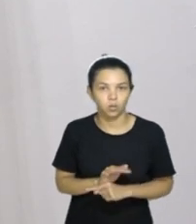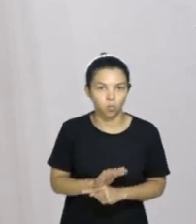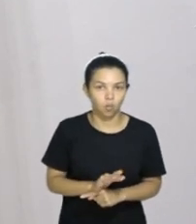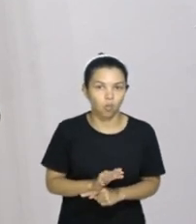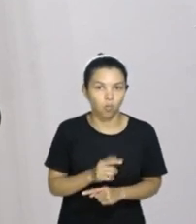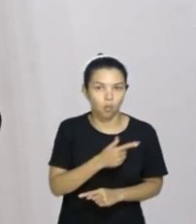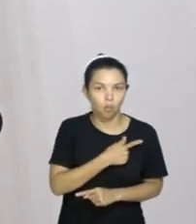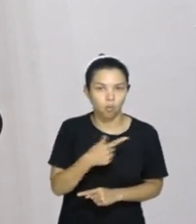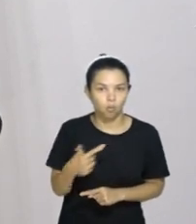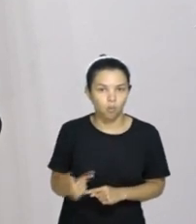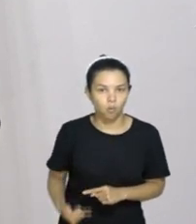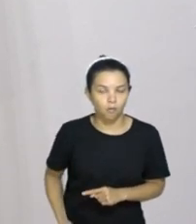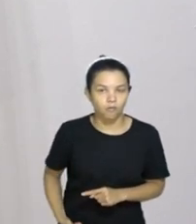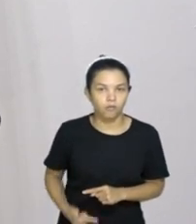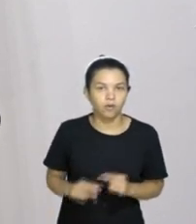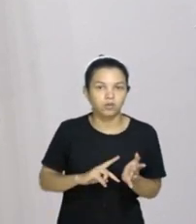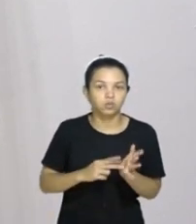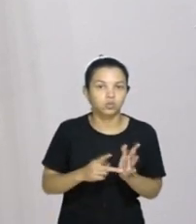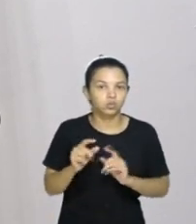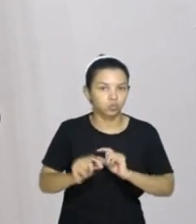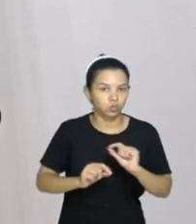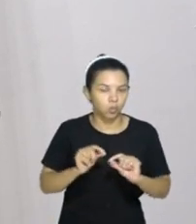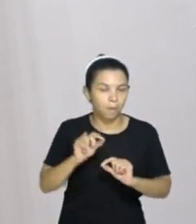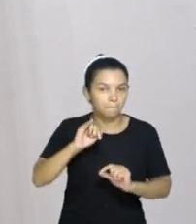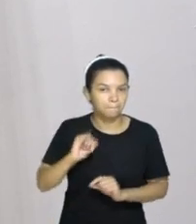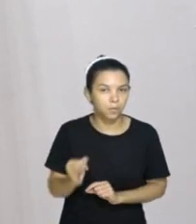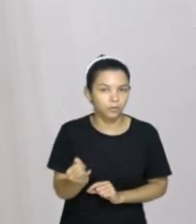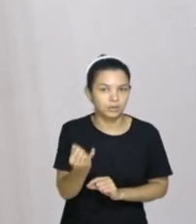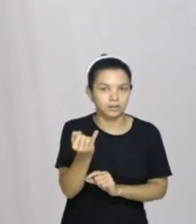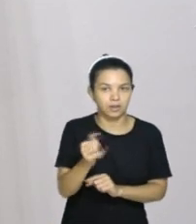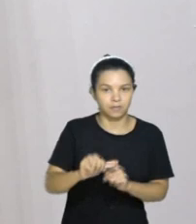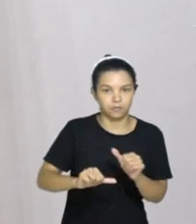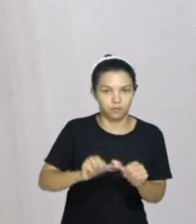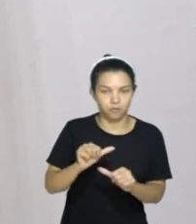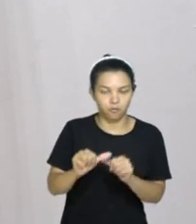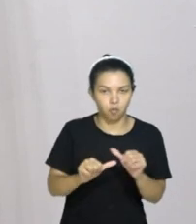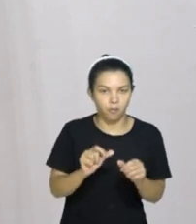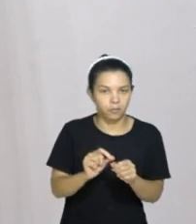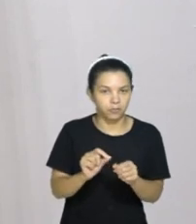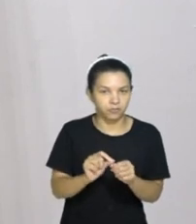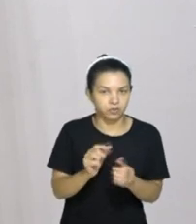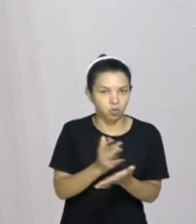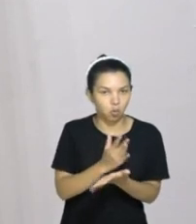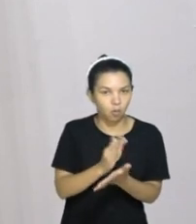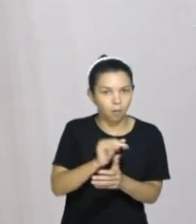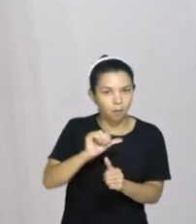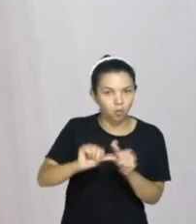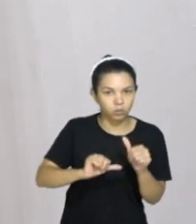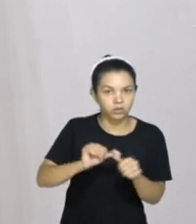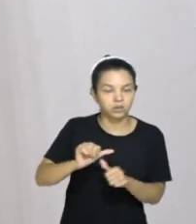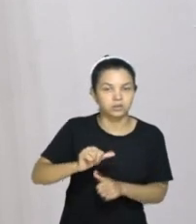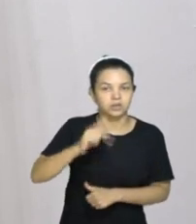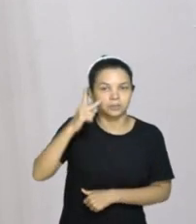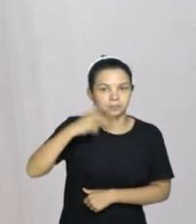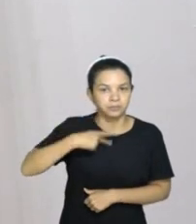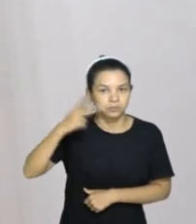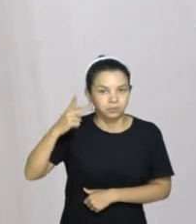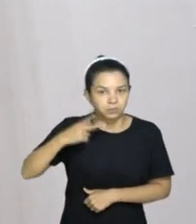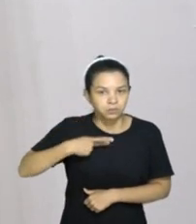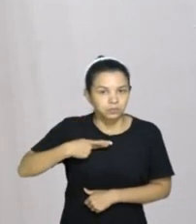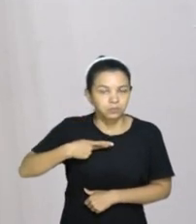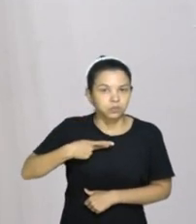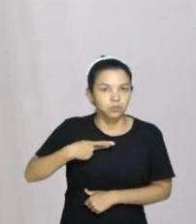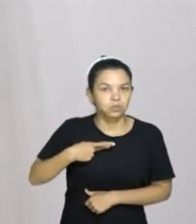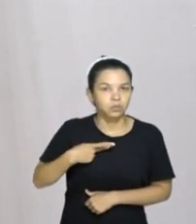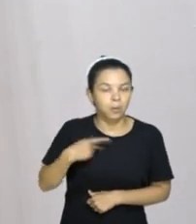sentido de aproveitar a reforma para fazer alguns nas correções pessoais pontuais